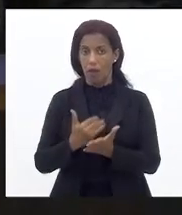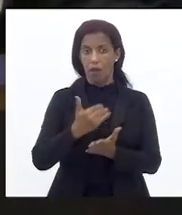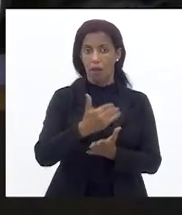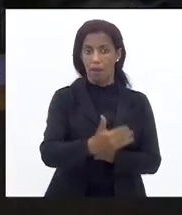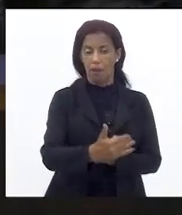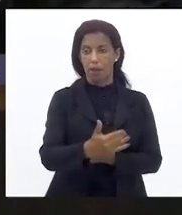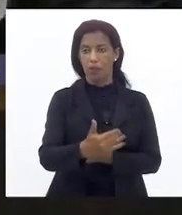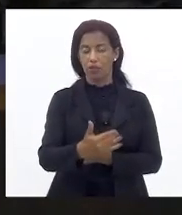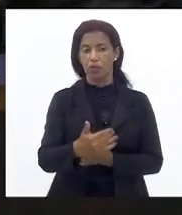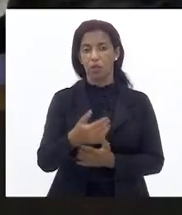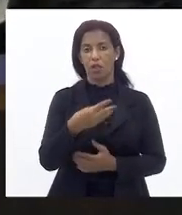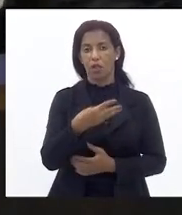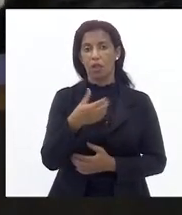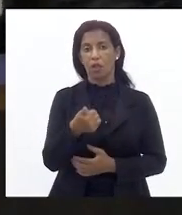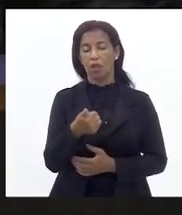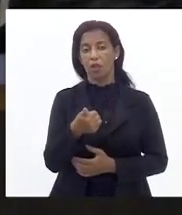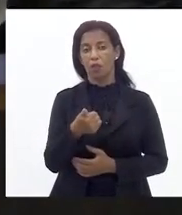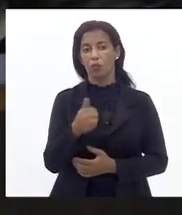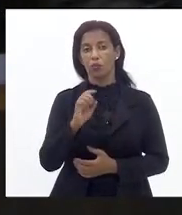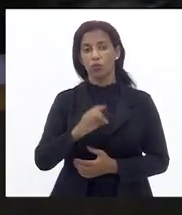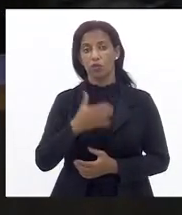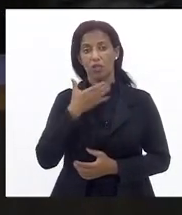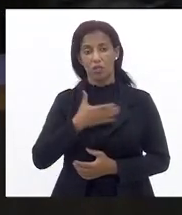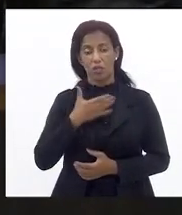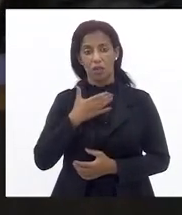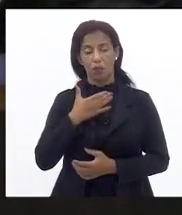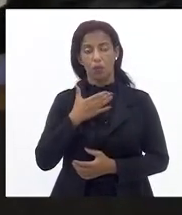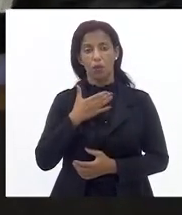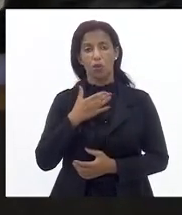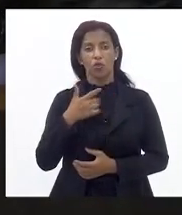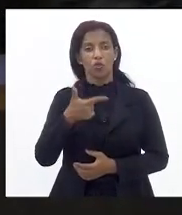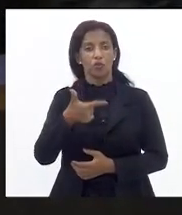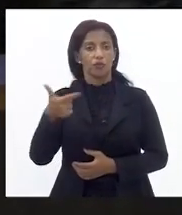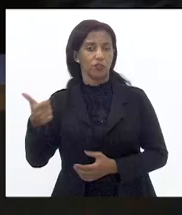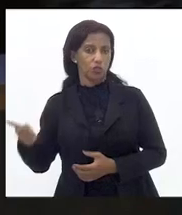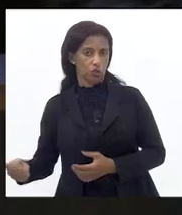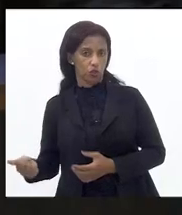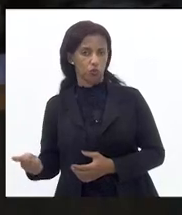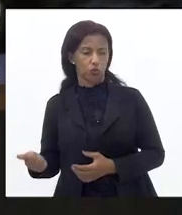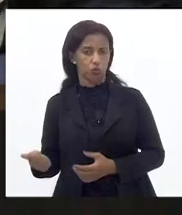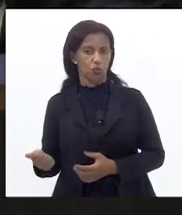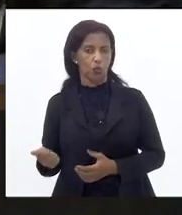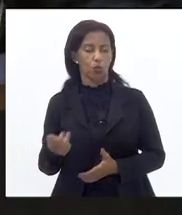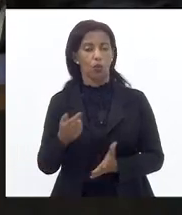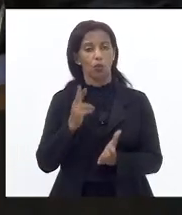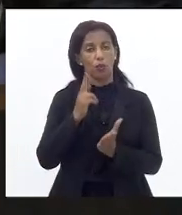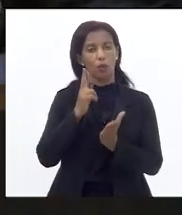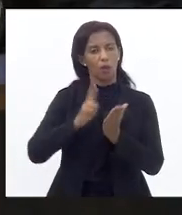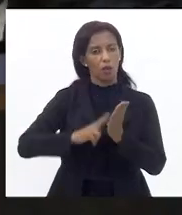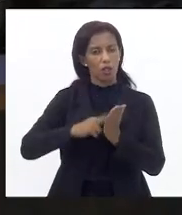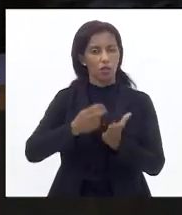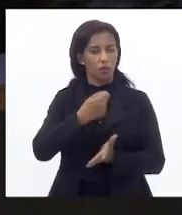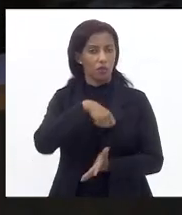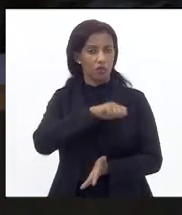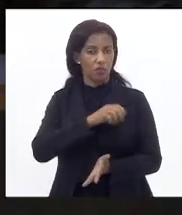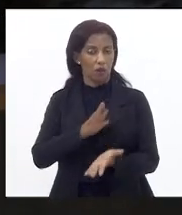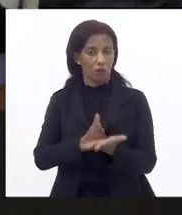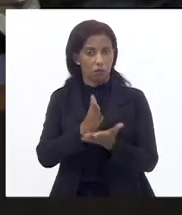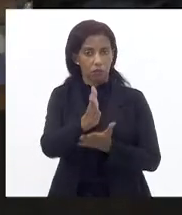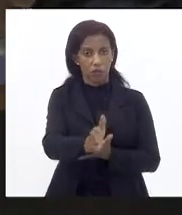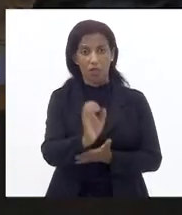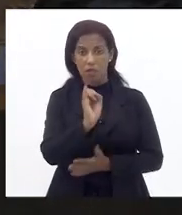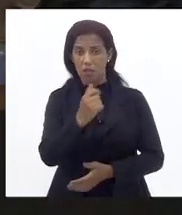partir de 31 dedezembro de 21 que quando o regime de recuperação fiscal entrará em vigor se o